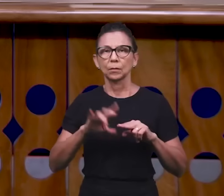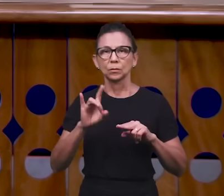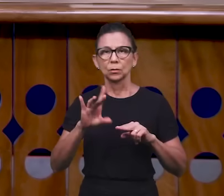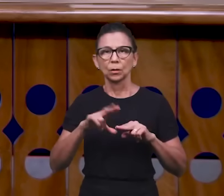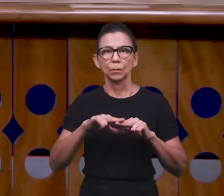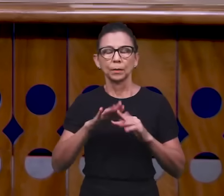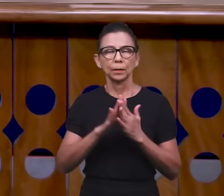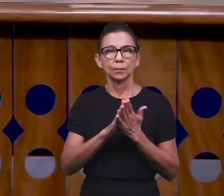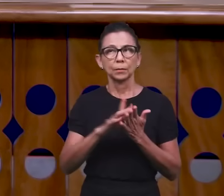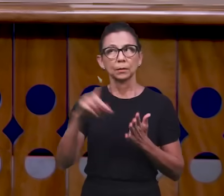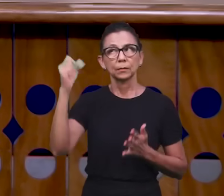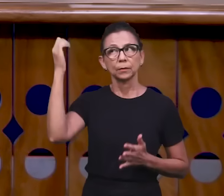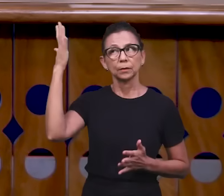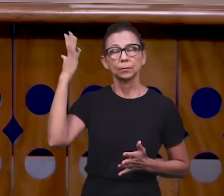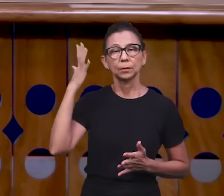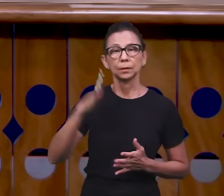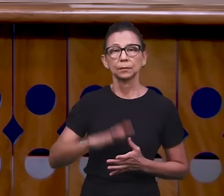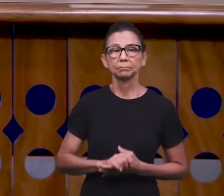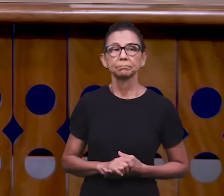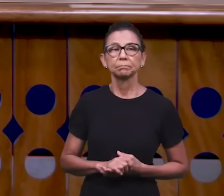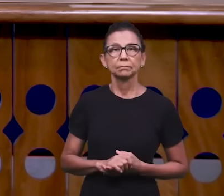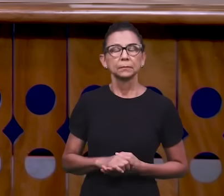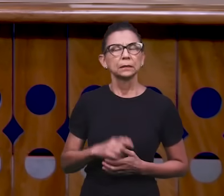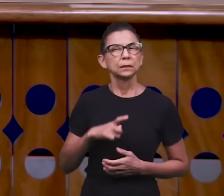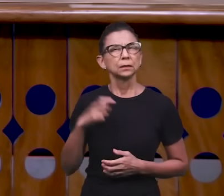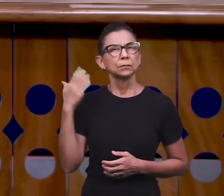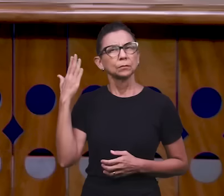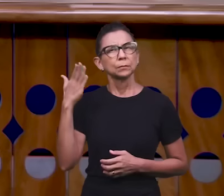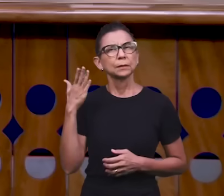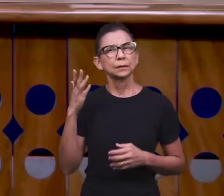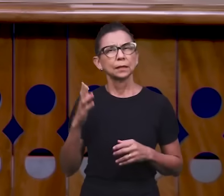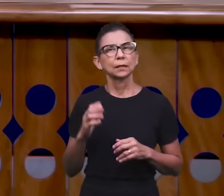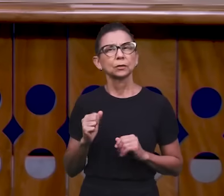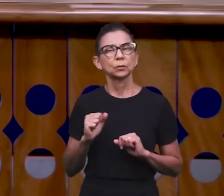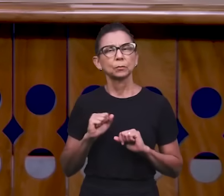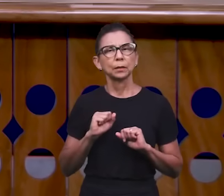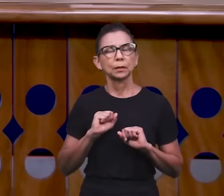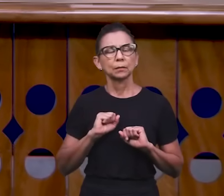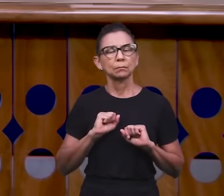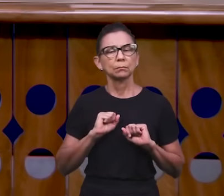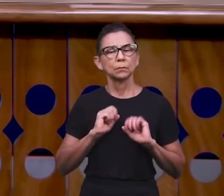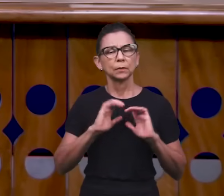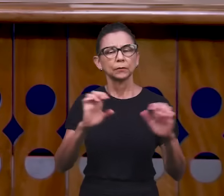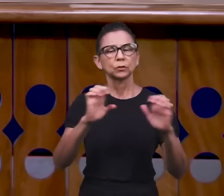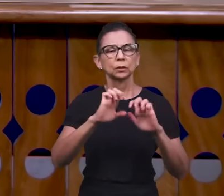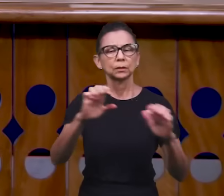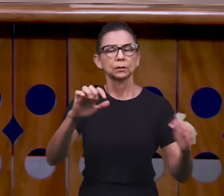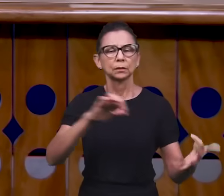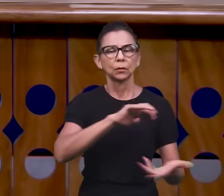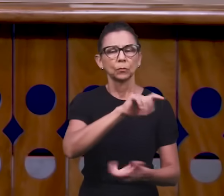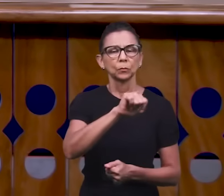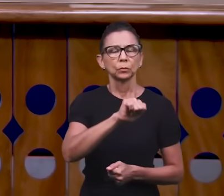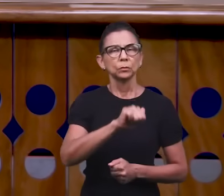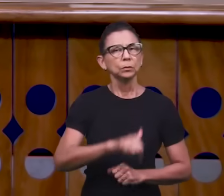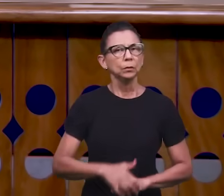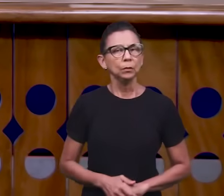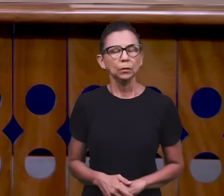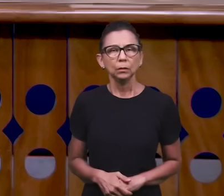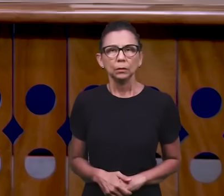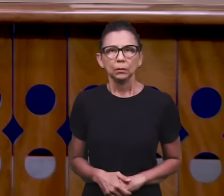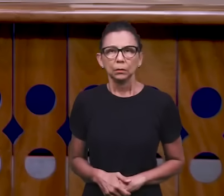uma mensagem e uma obra diferente para ser transmitida ao mundo. Estejamos conscientes